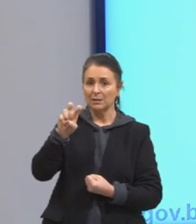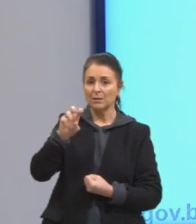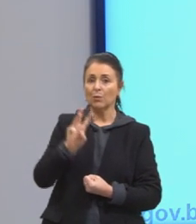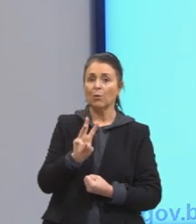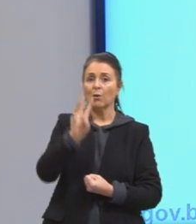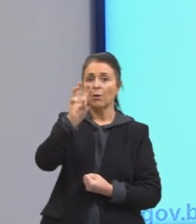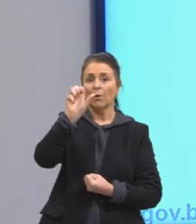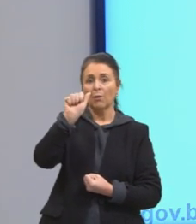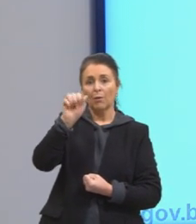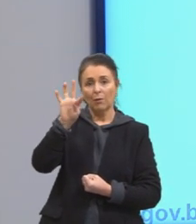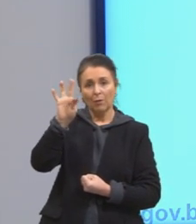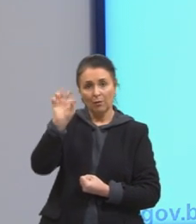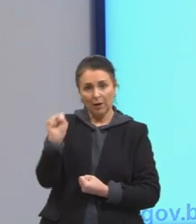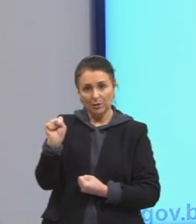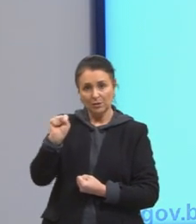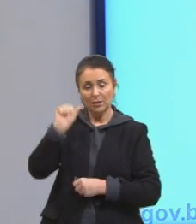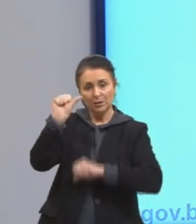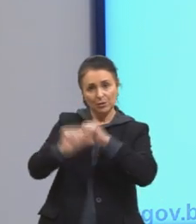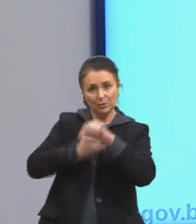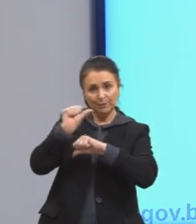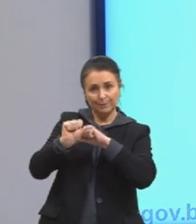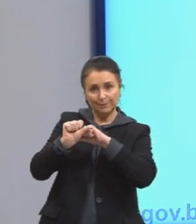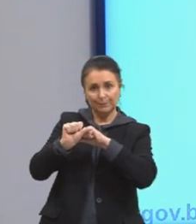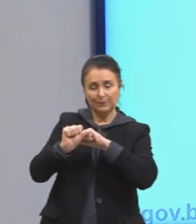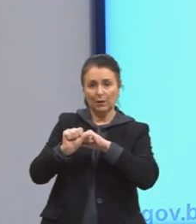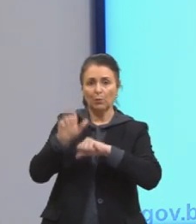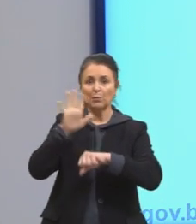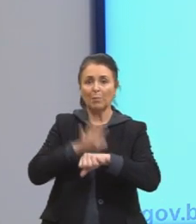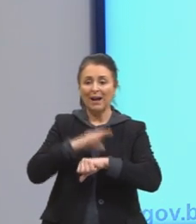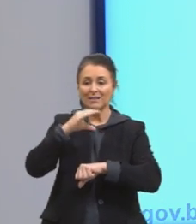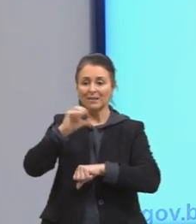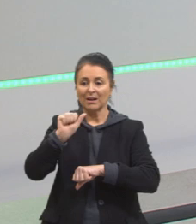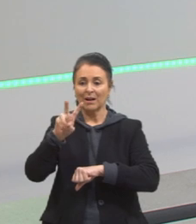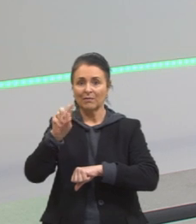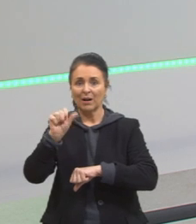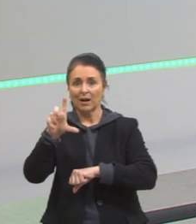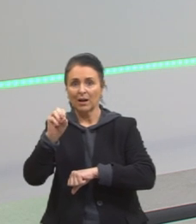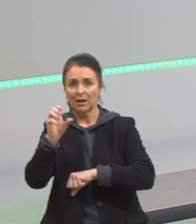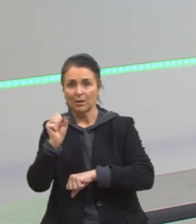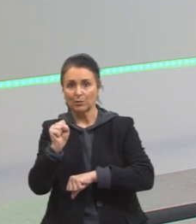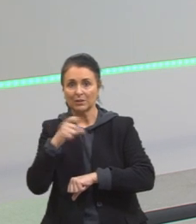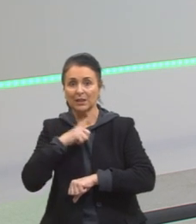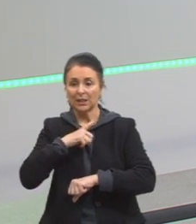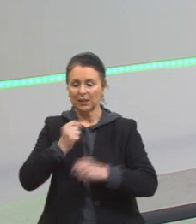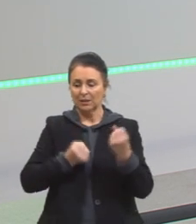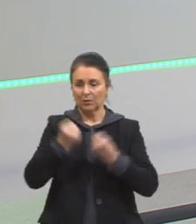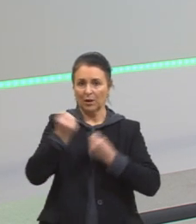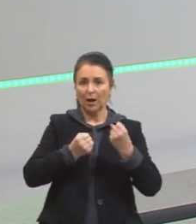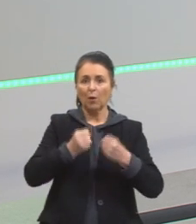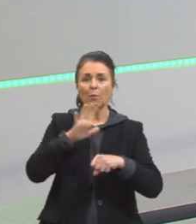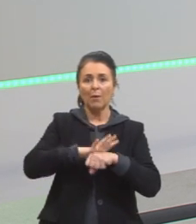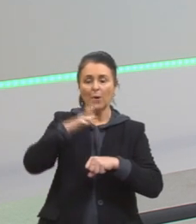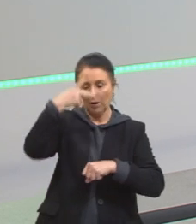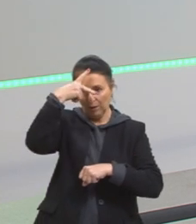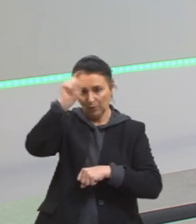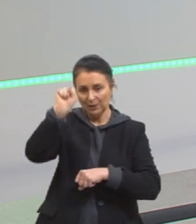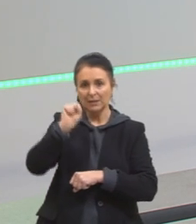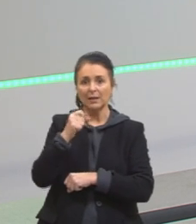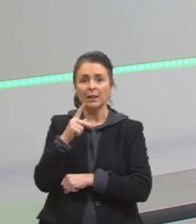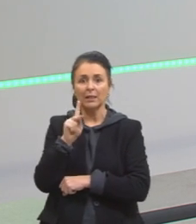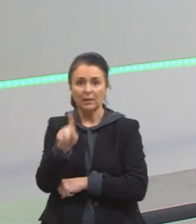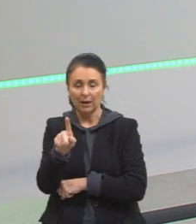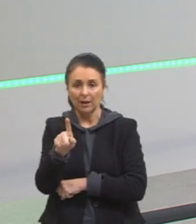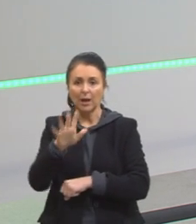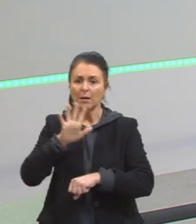conversão toda a gente sabe que compraram a o quanto mais cavalos né a gente tem um carro mas vai ser a potência dele e